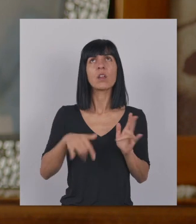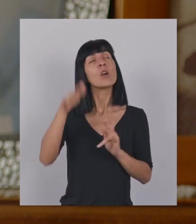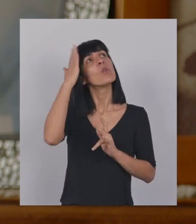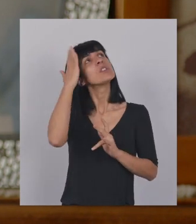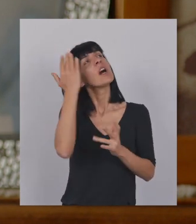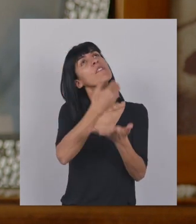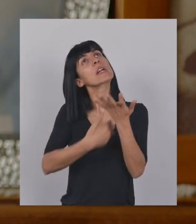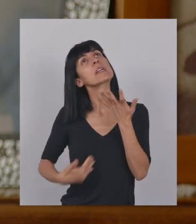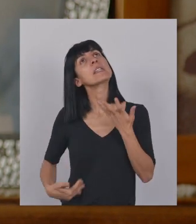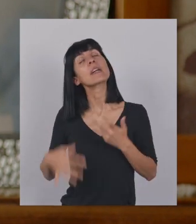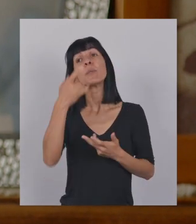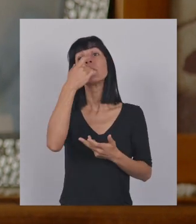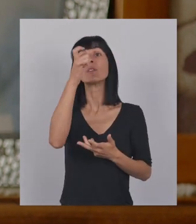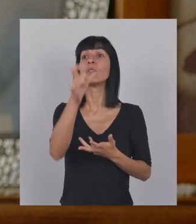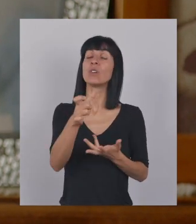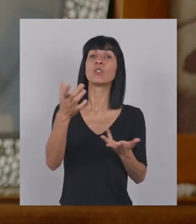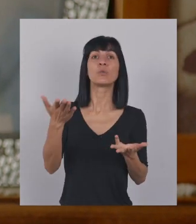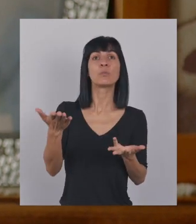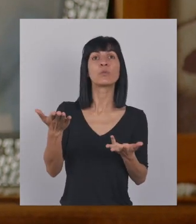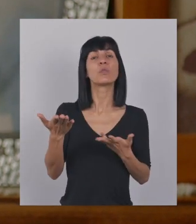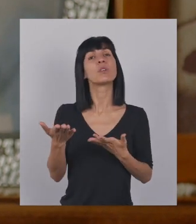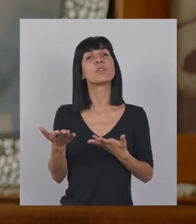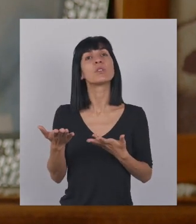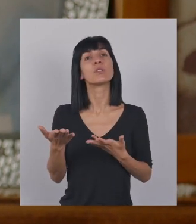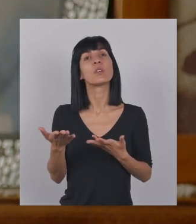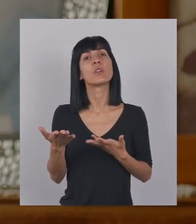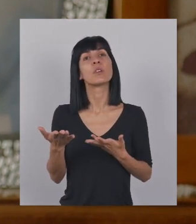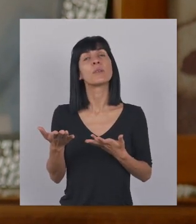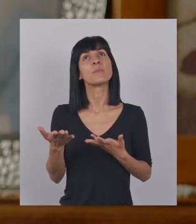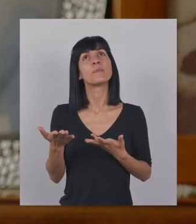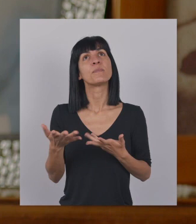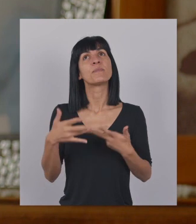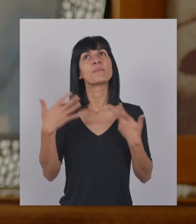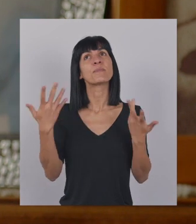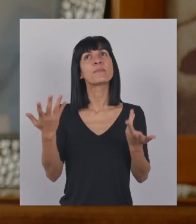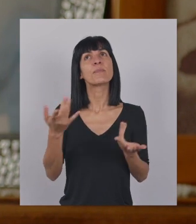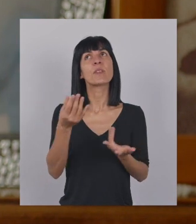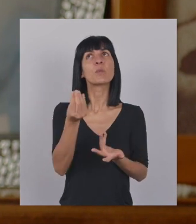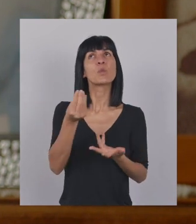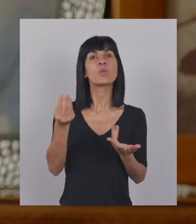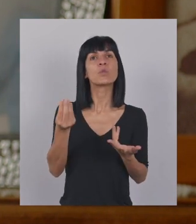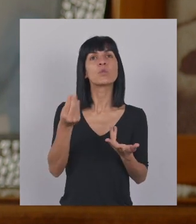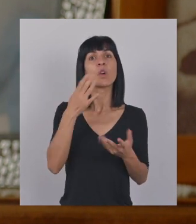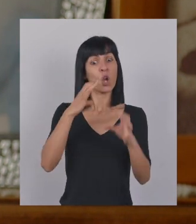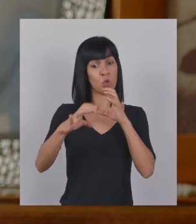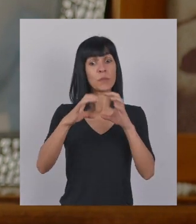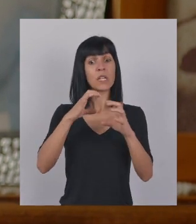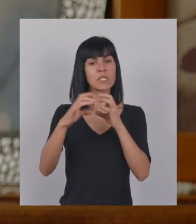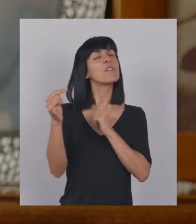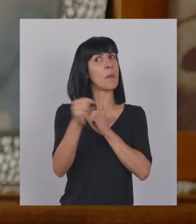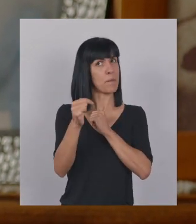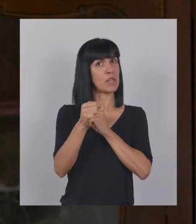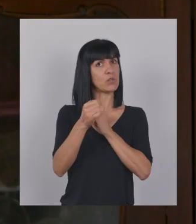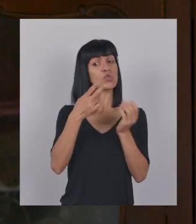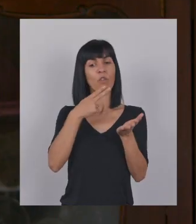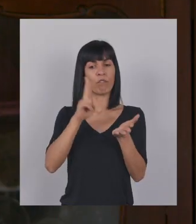eu achava que antigamente as pessoas eram muito era um mais não eram